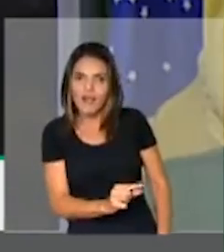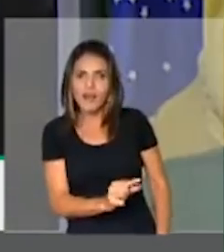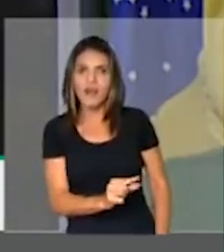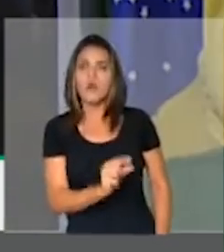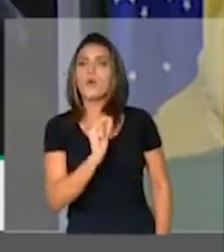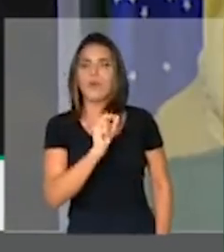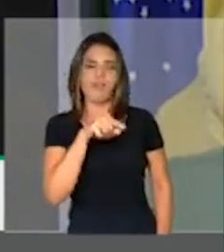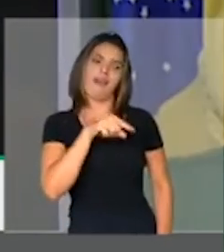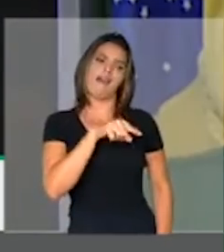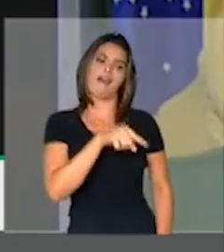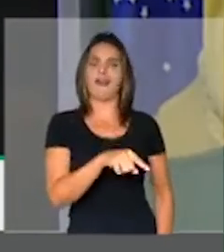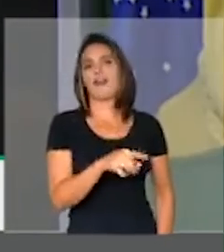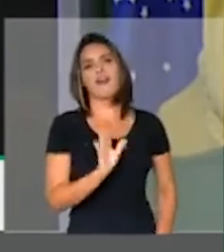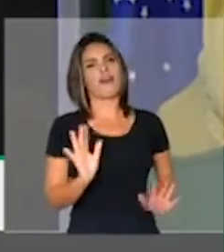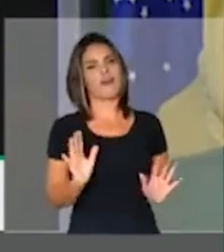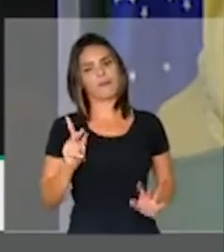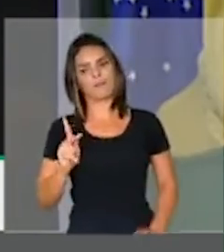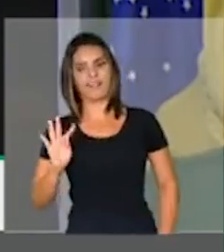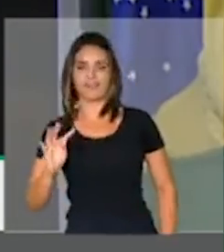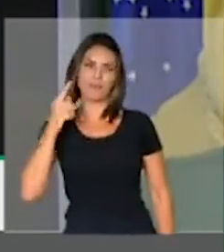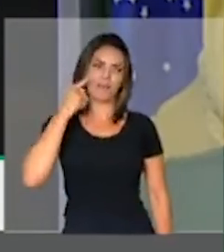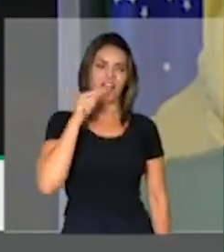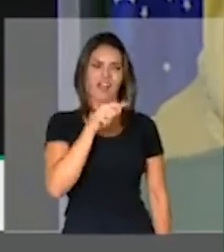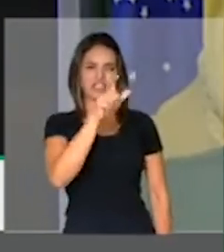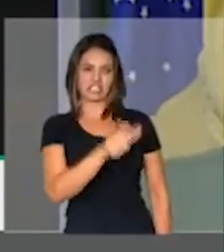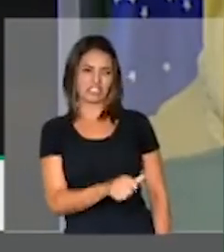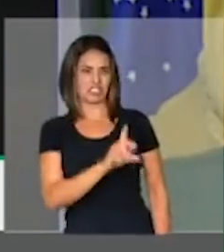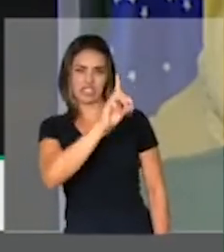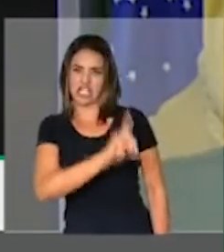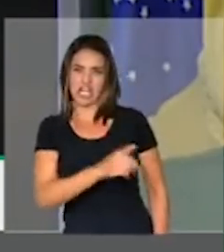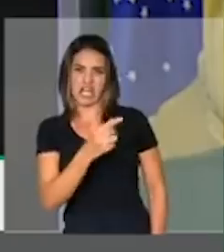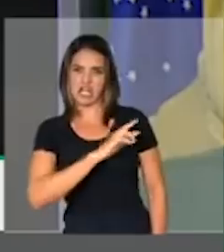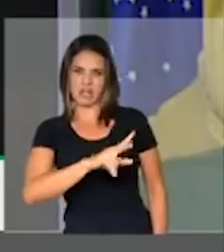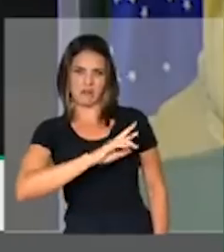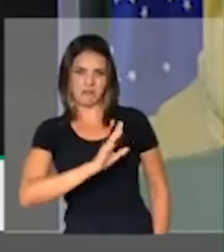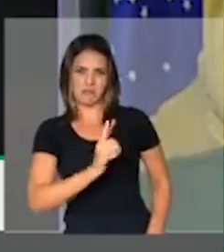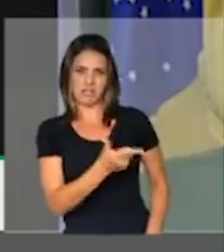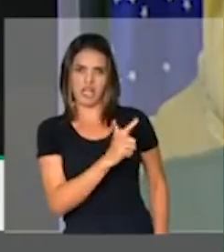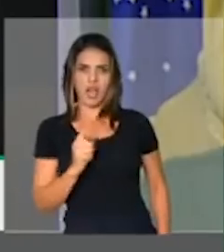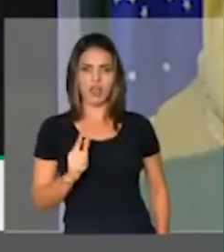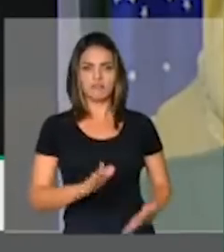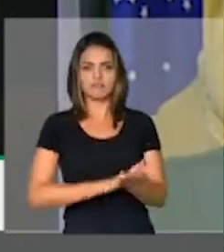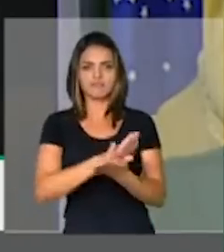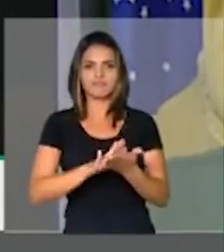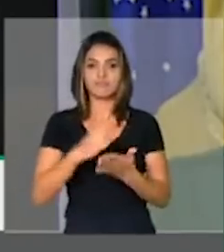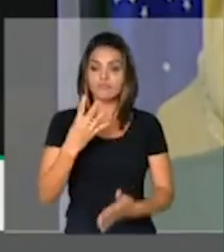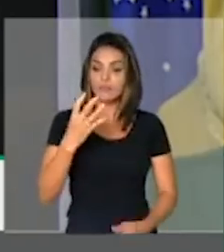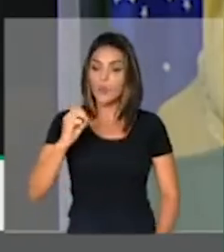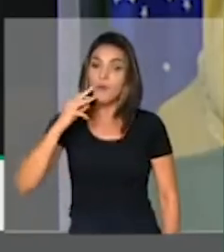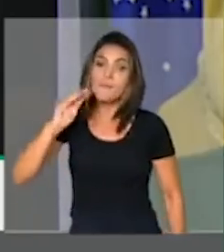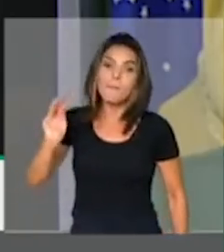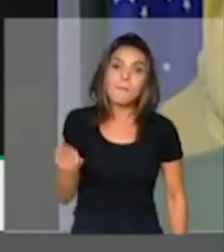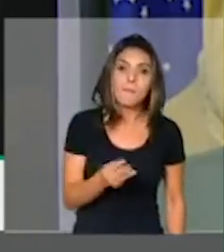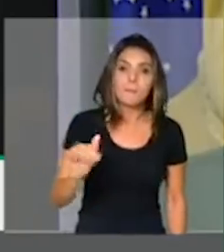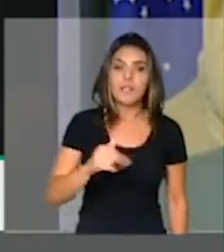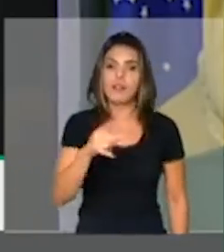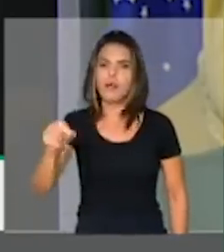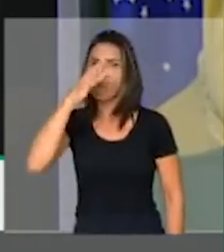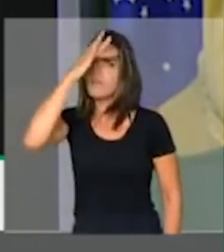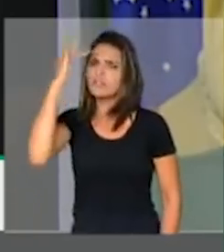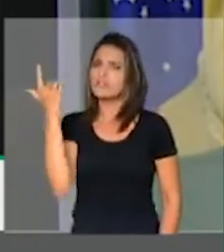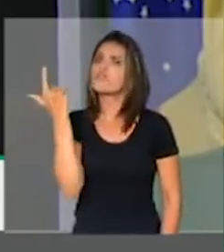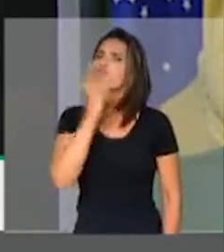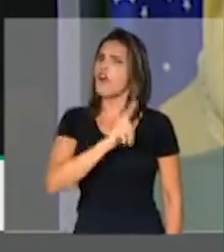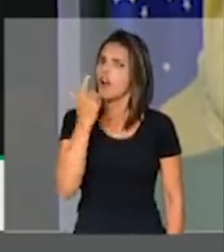Brasil, esse cara, para o PT, não tem direito nenhum a nenhum tipo de crédito. São 40 milhões de pessoas que vão